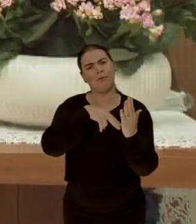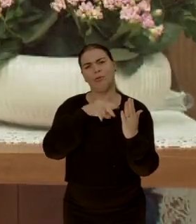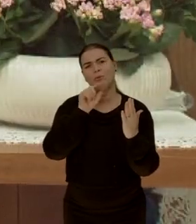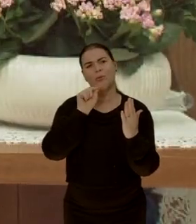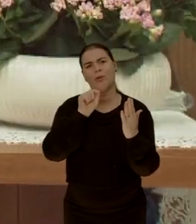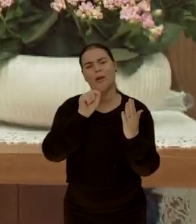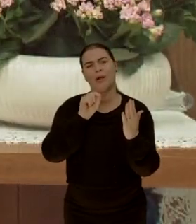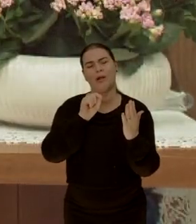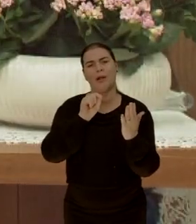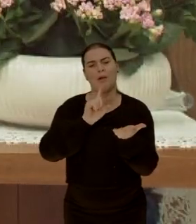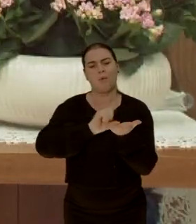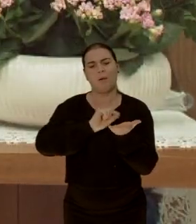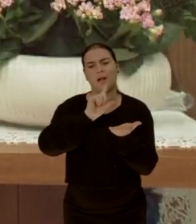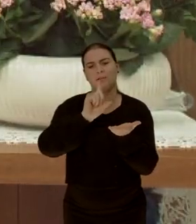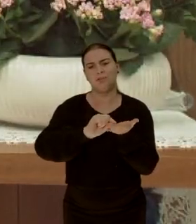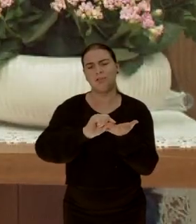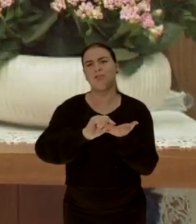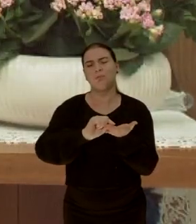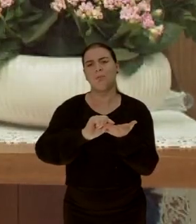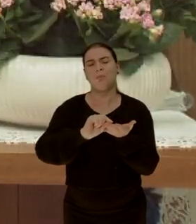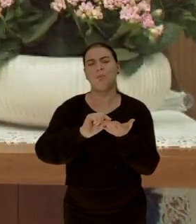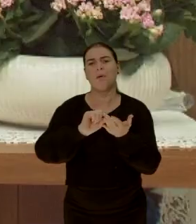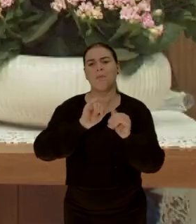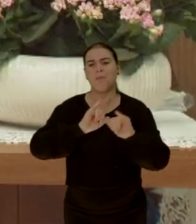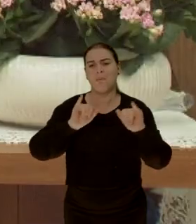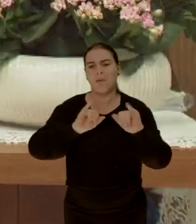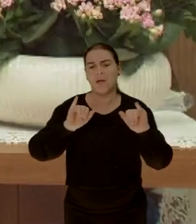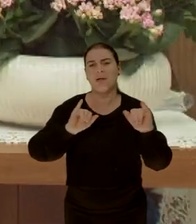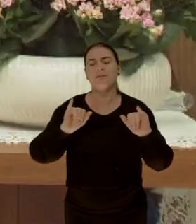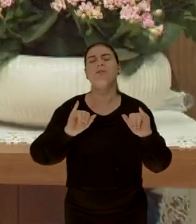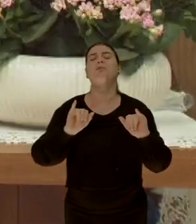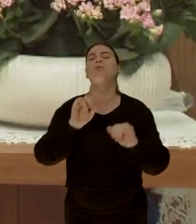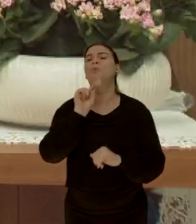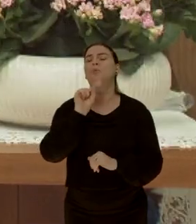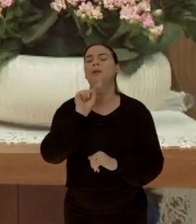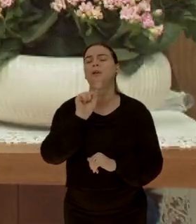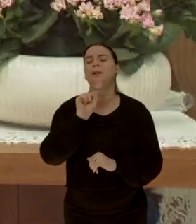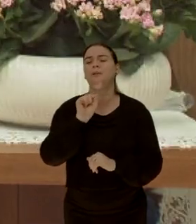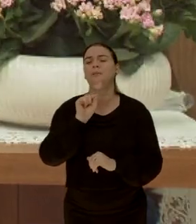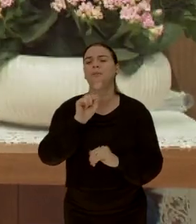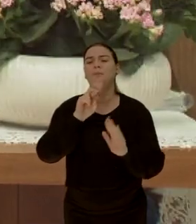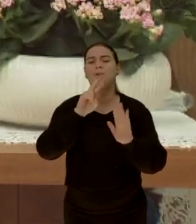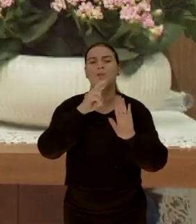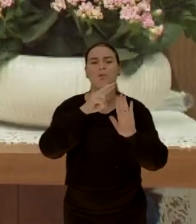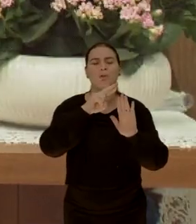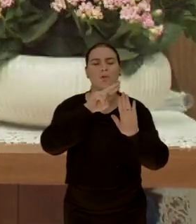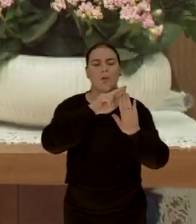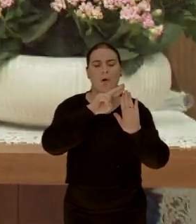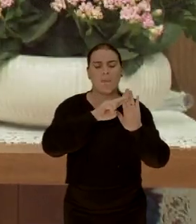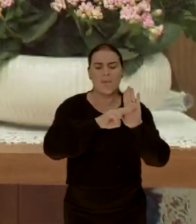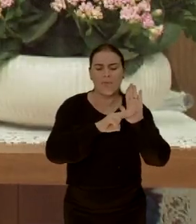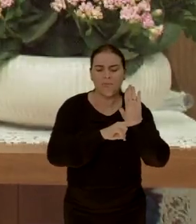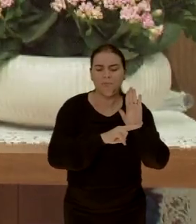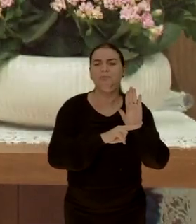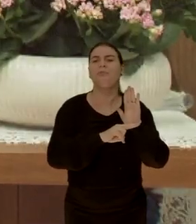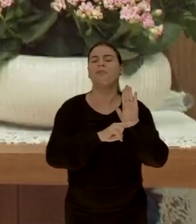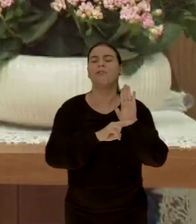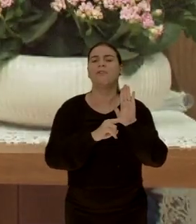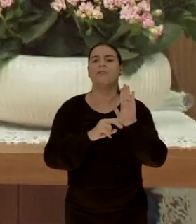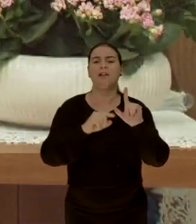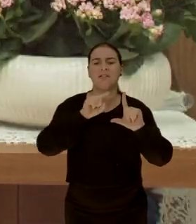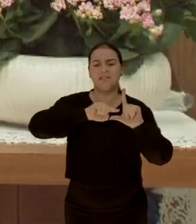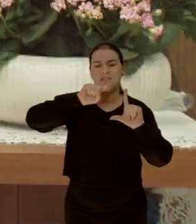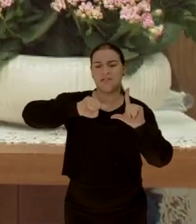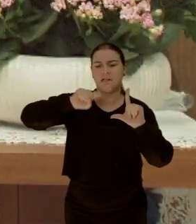um artigo, uma publicação com normas, uma série de estatísticas, mostrando o